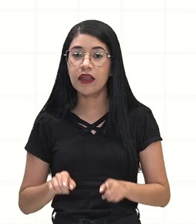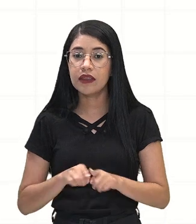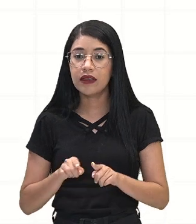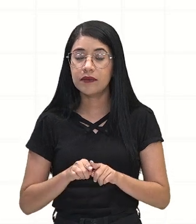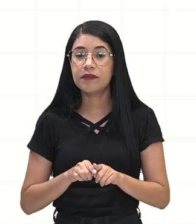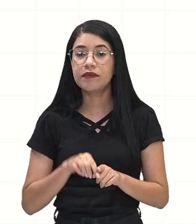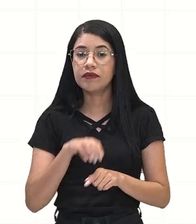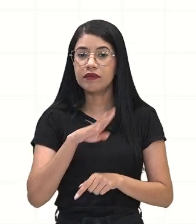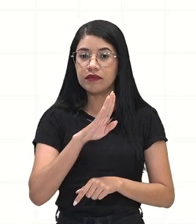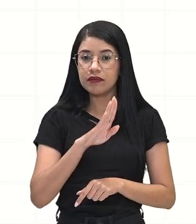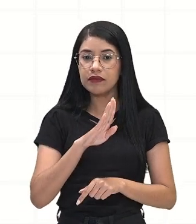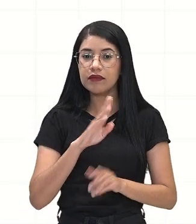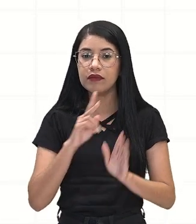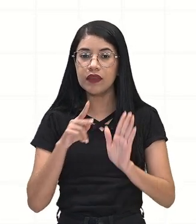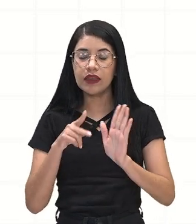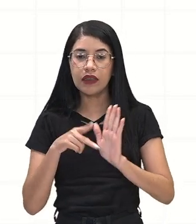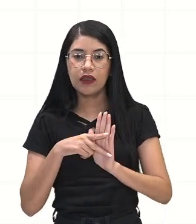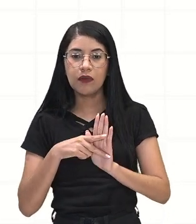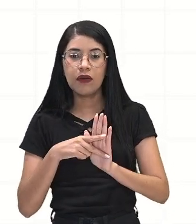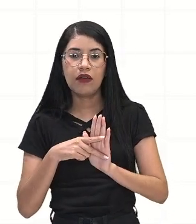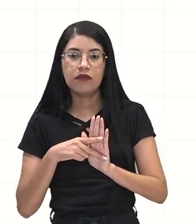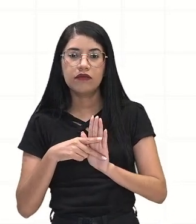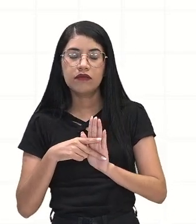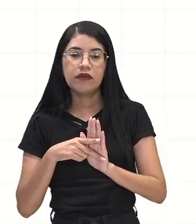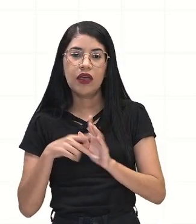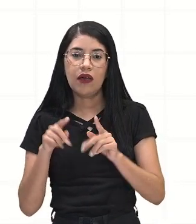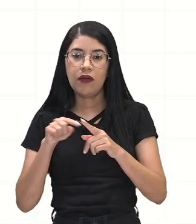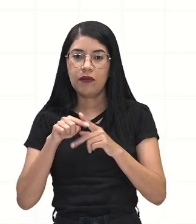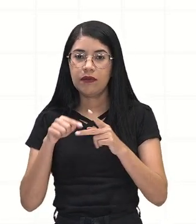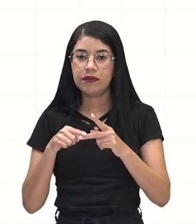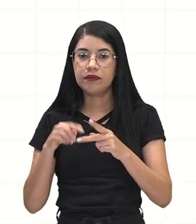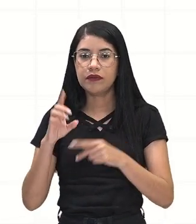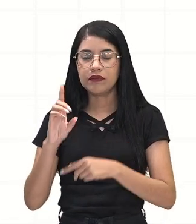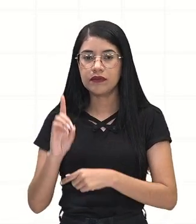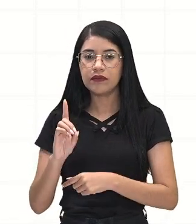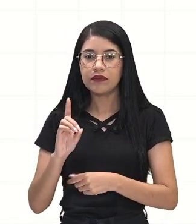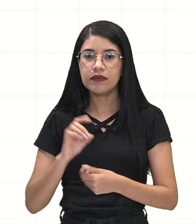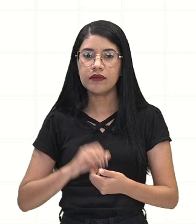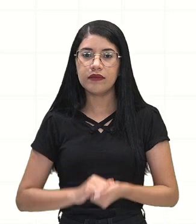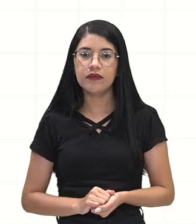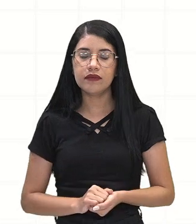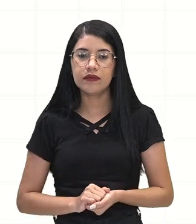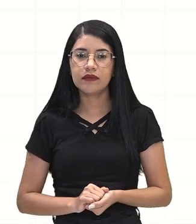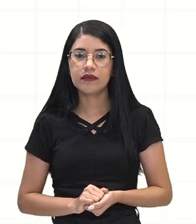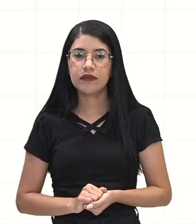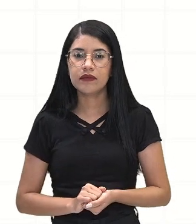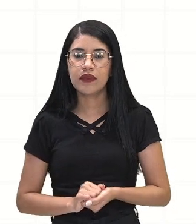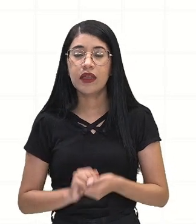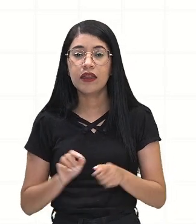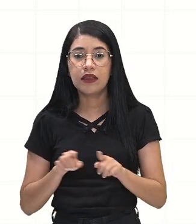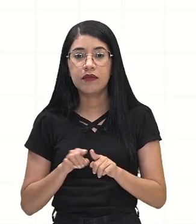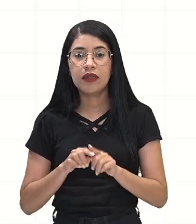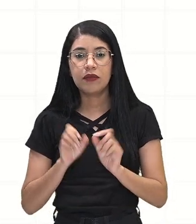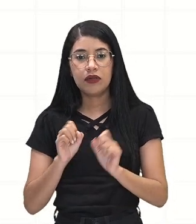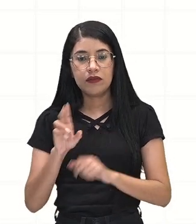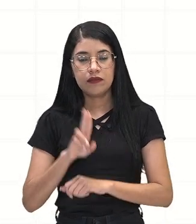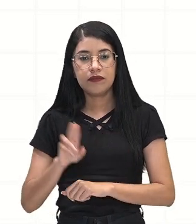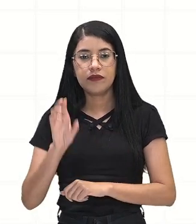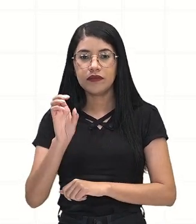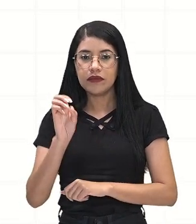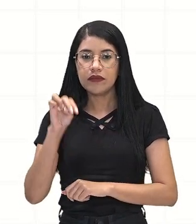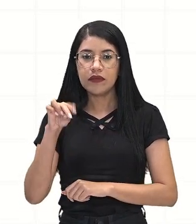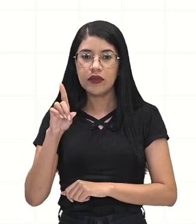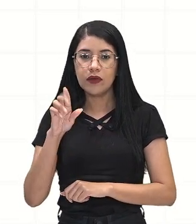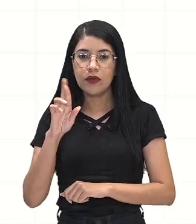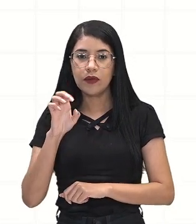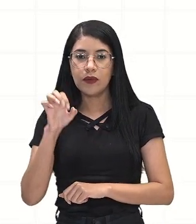B é igual, né? Igual também chama, a gente pode usar a palavra congruentes, tá, gente? Congruente